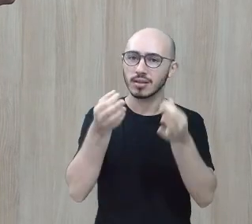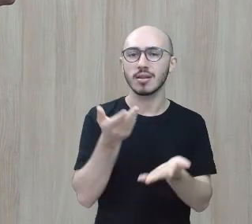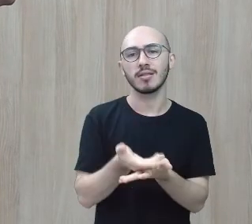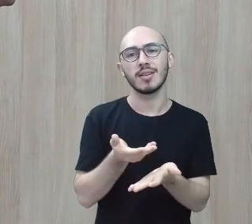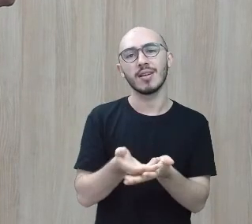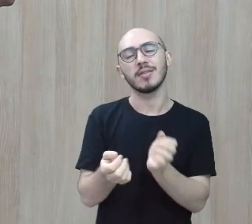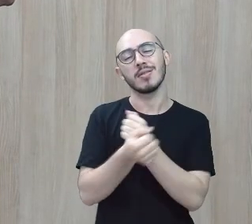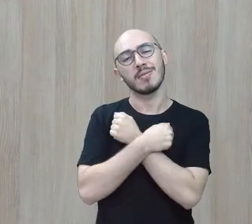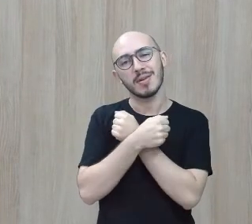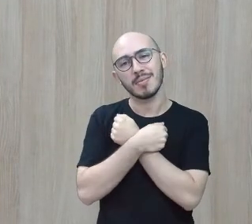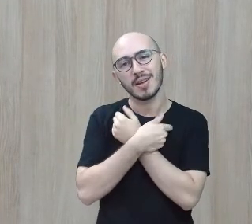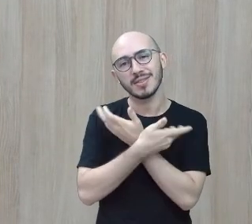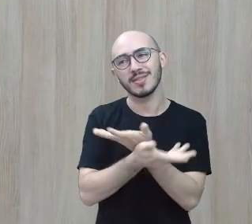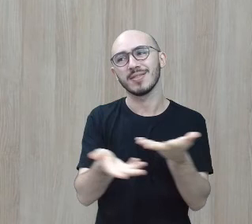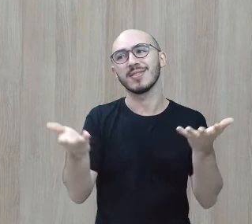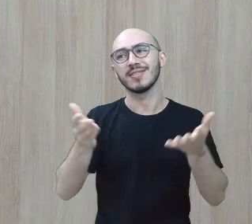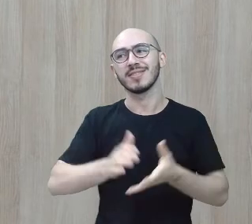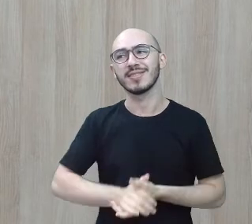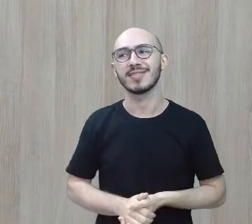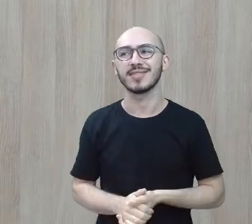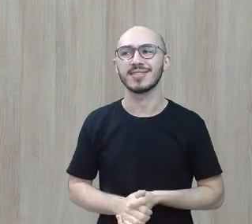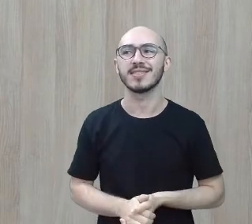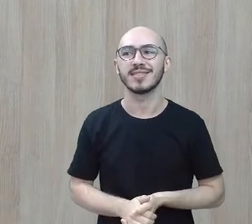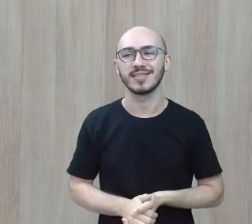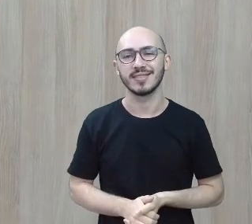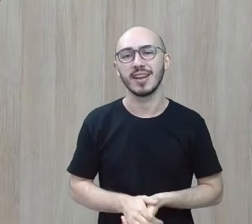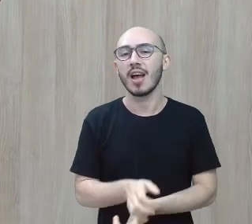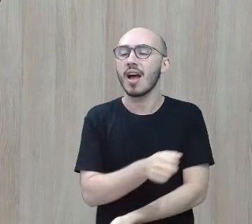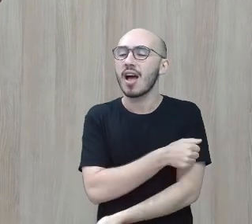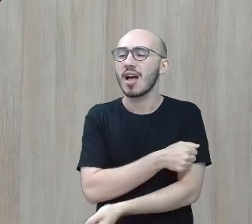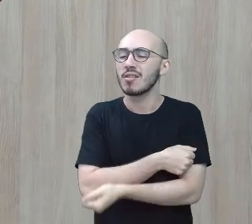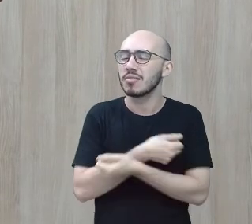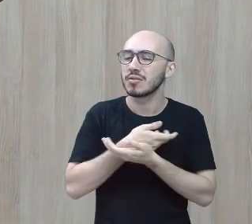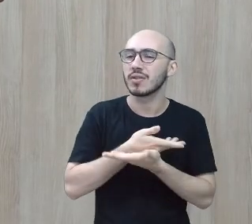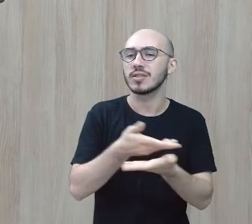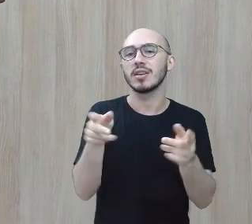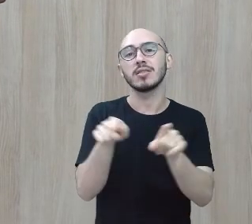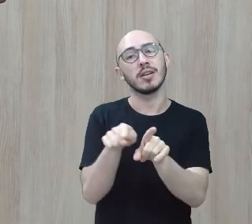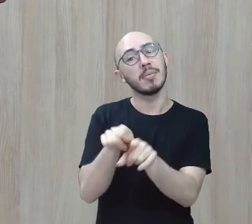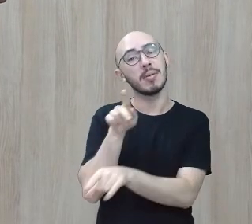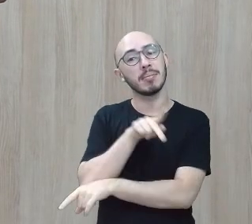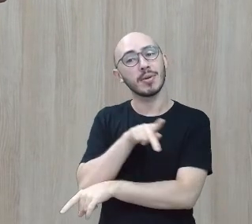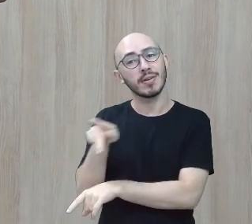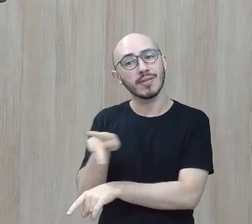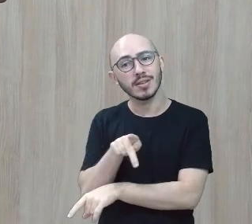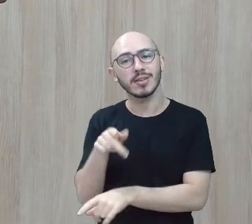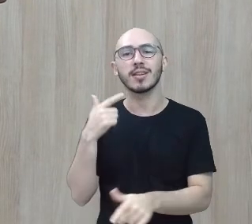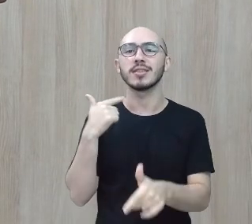Um abração para todos os alunos e professores que estão